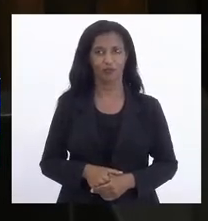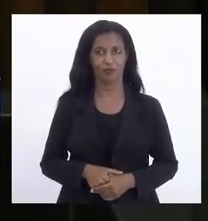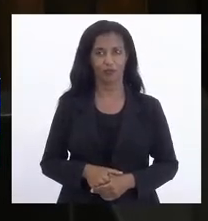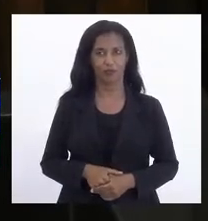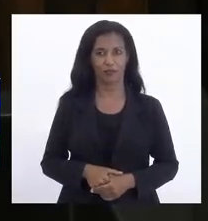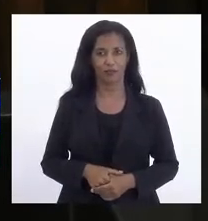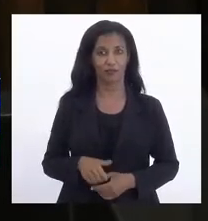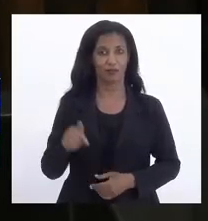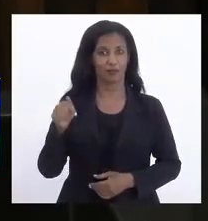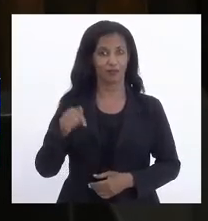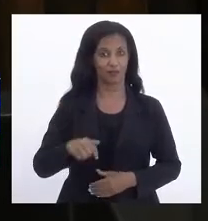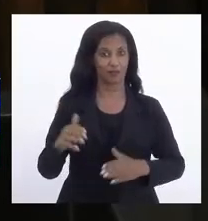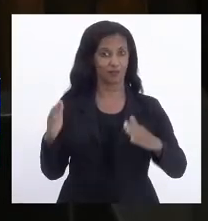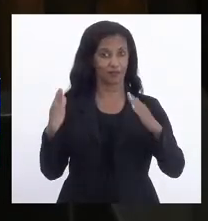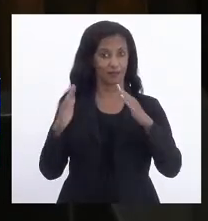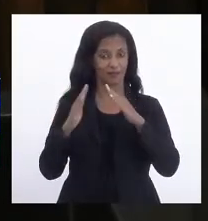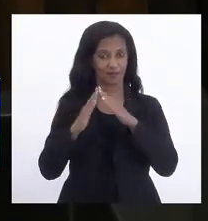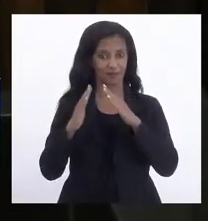E esta casa